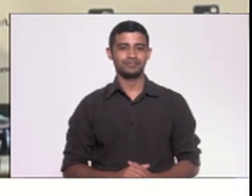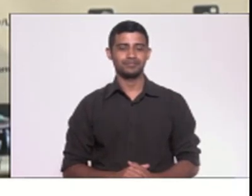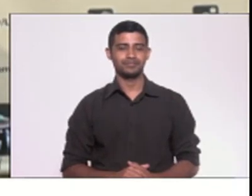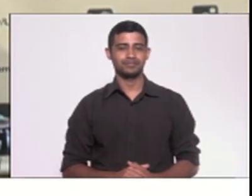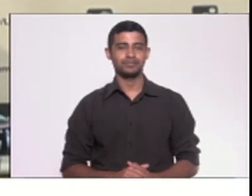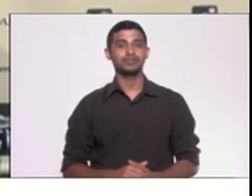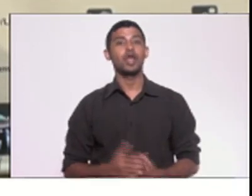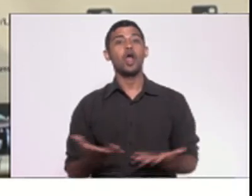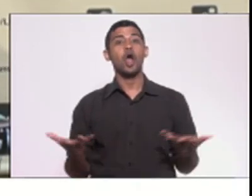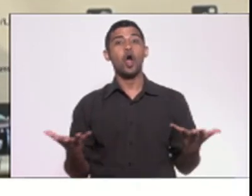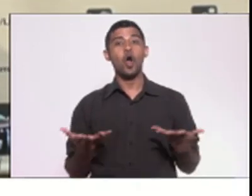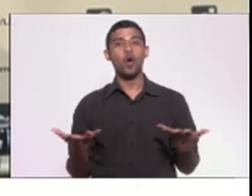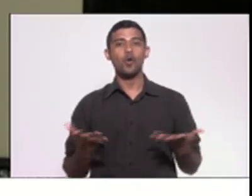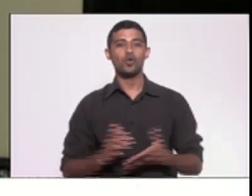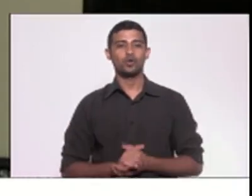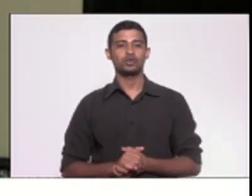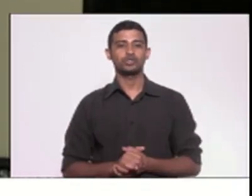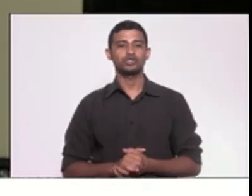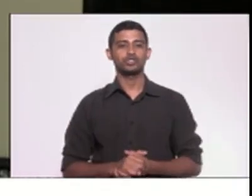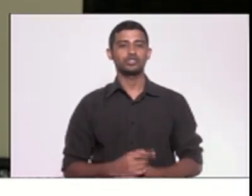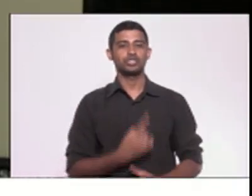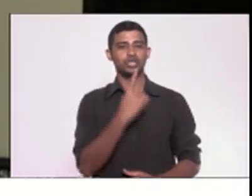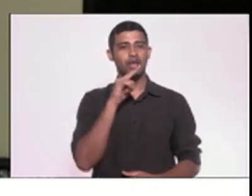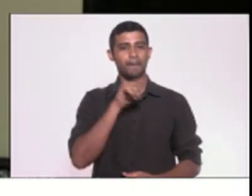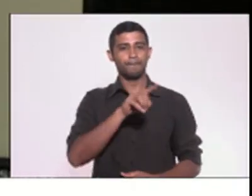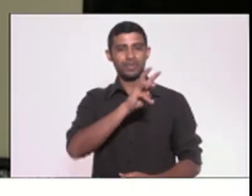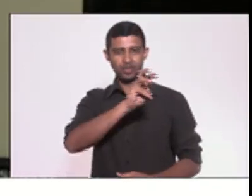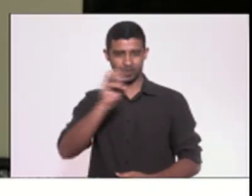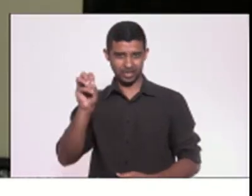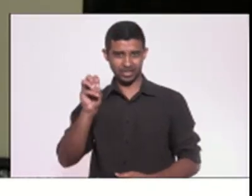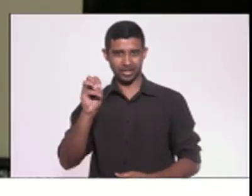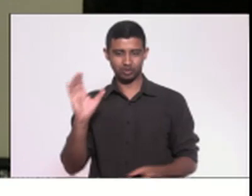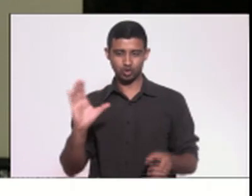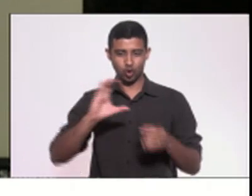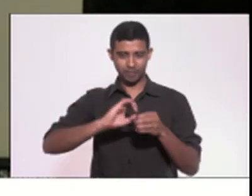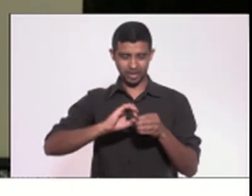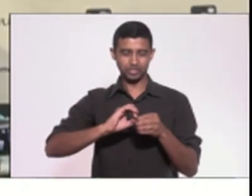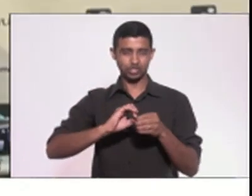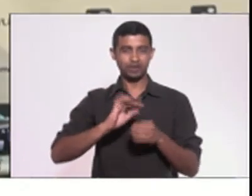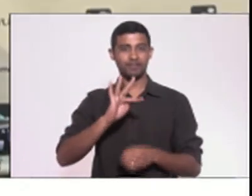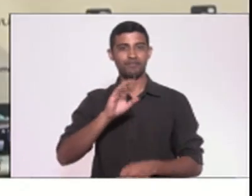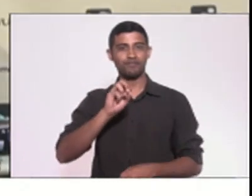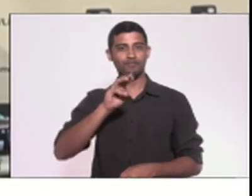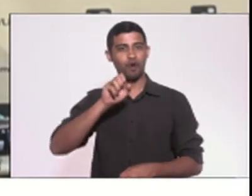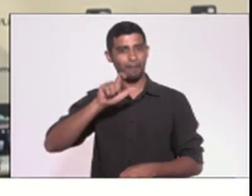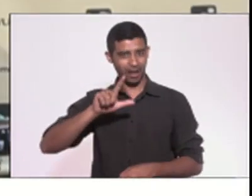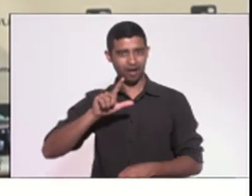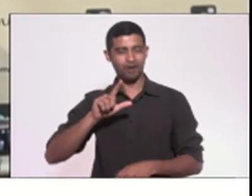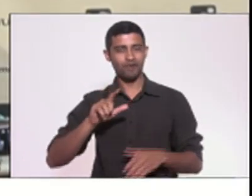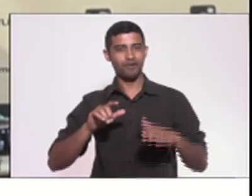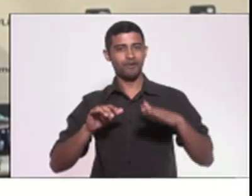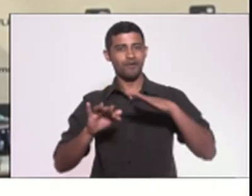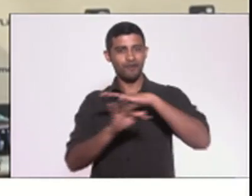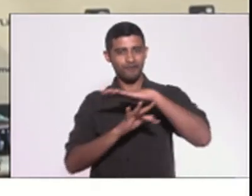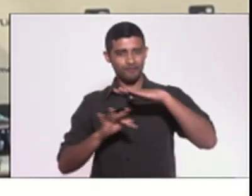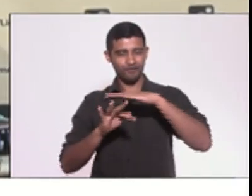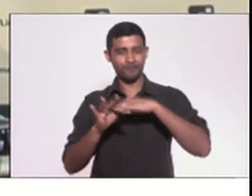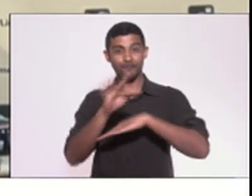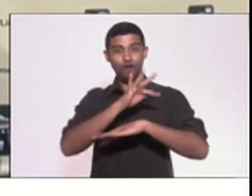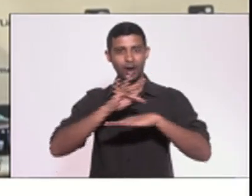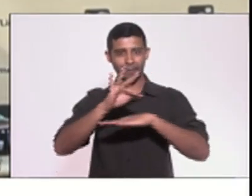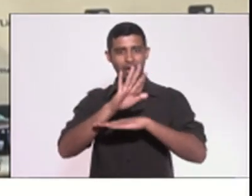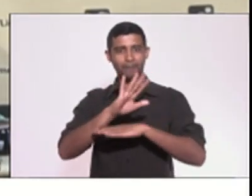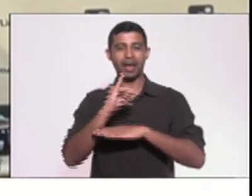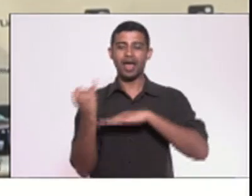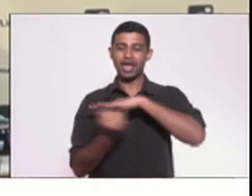hoje, cerca de 1.500 cooperativados formalmente, mas informal nós temos um exército de mais de 300 mil